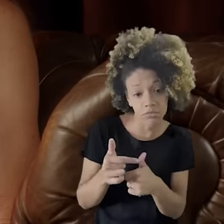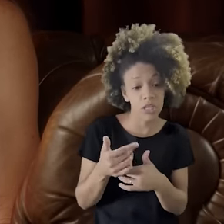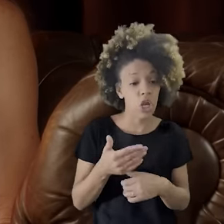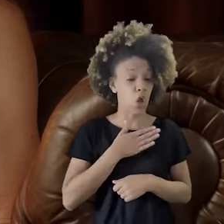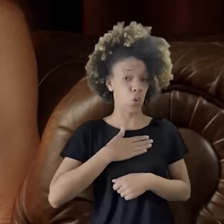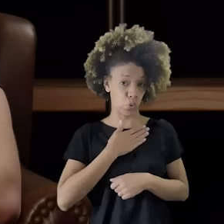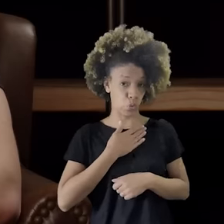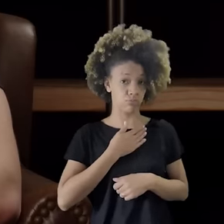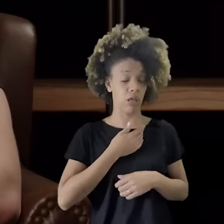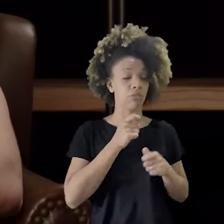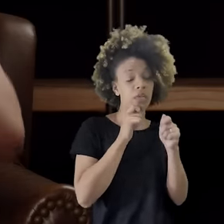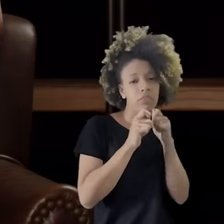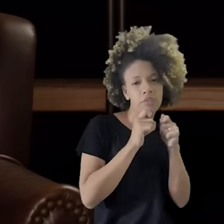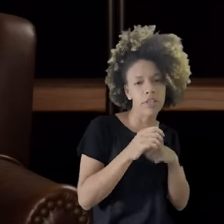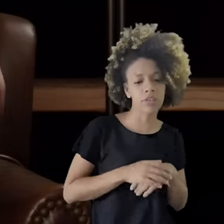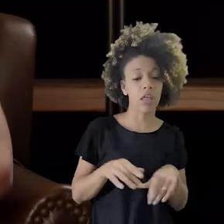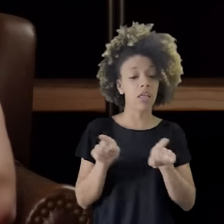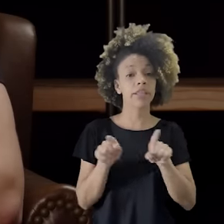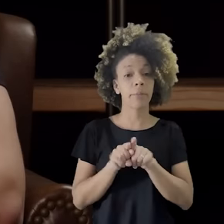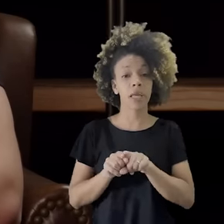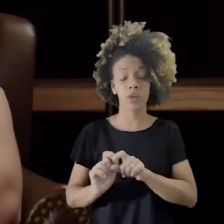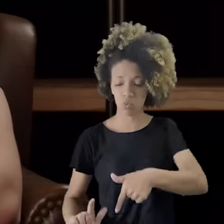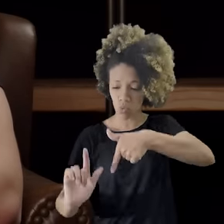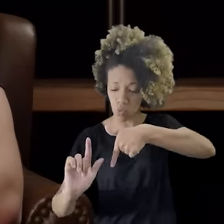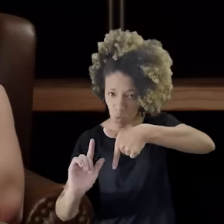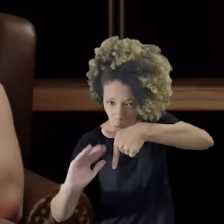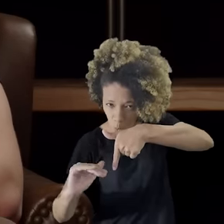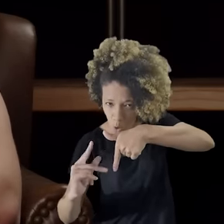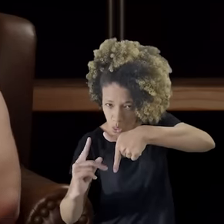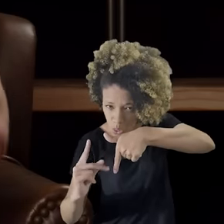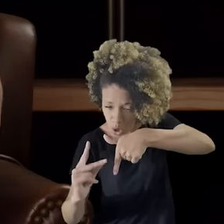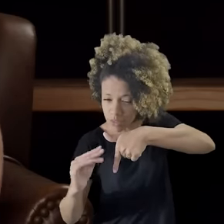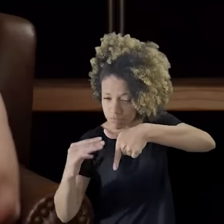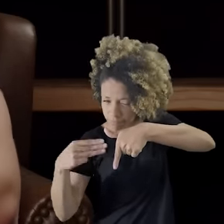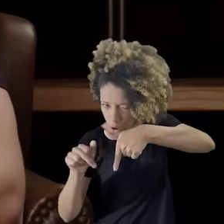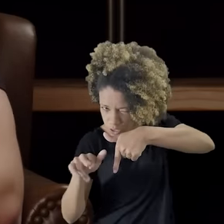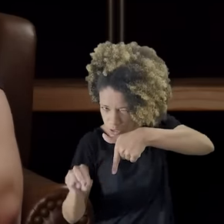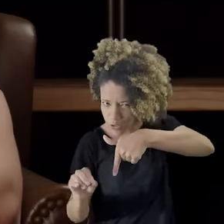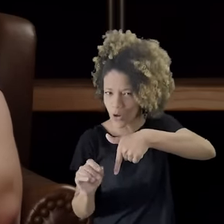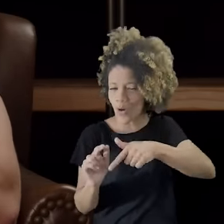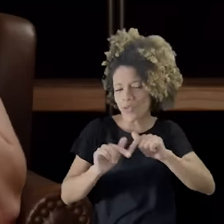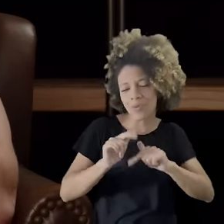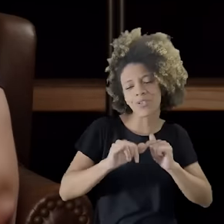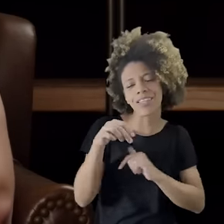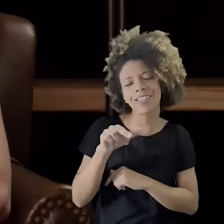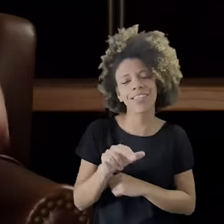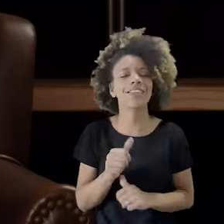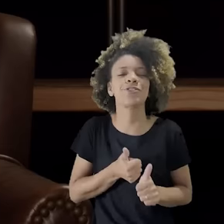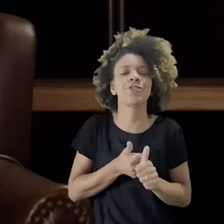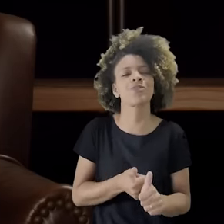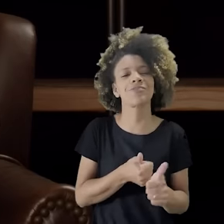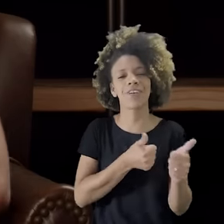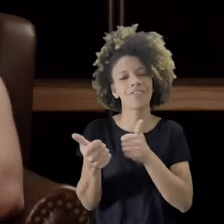gostou dessa entrevista e tá aqui também o cupomzinho de desconto pra você ter os produtos da inside que está comigo